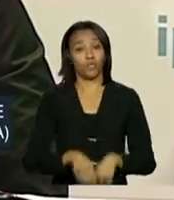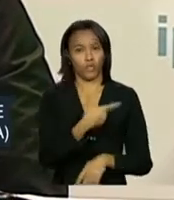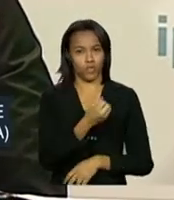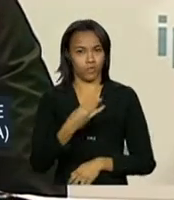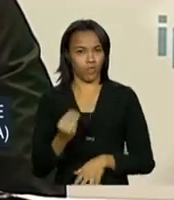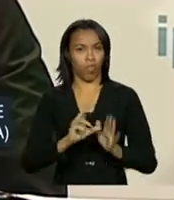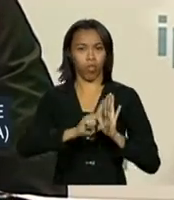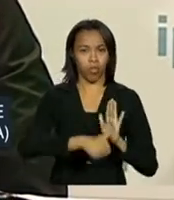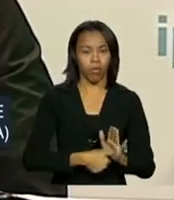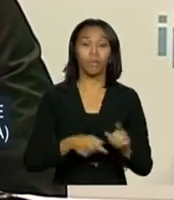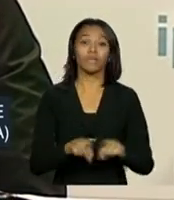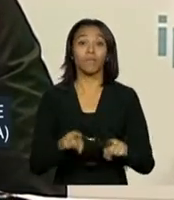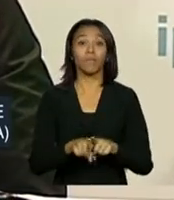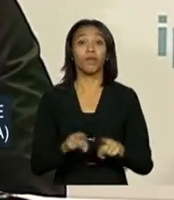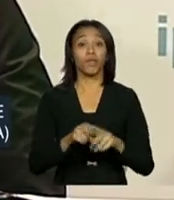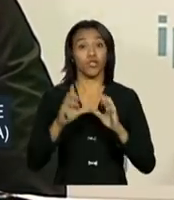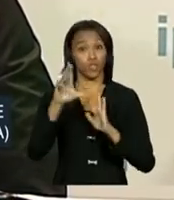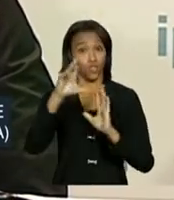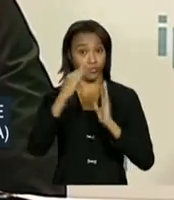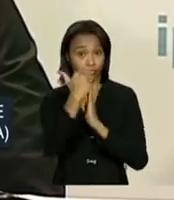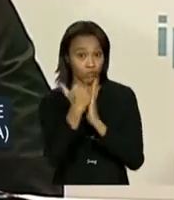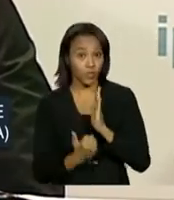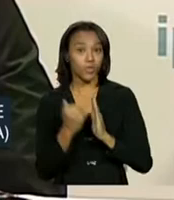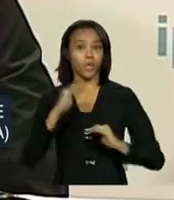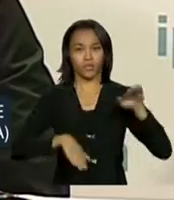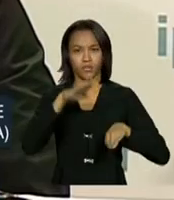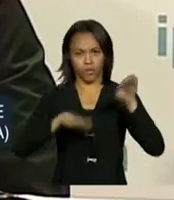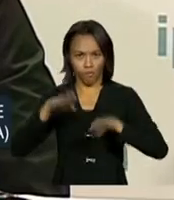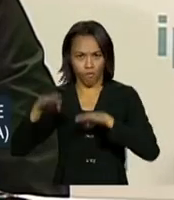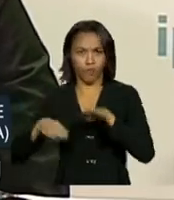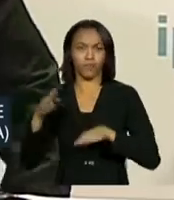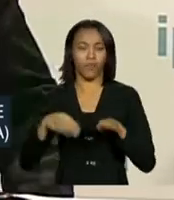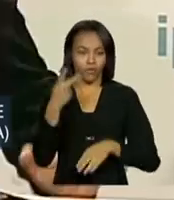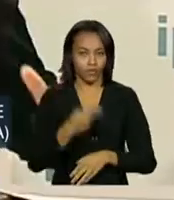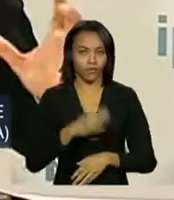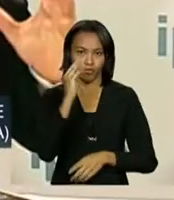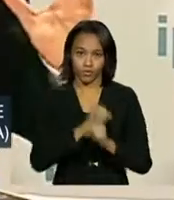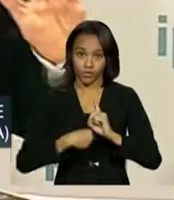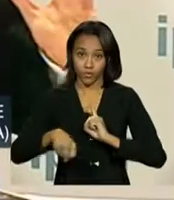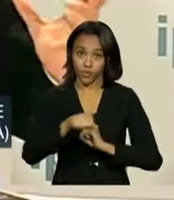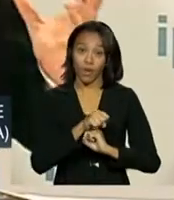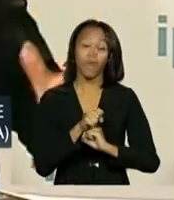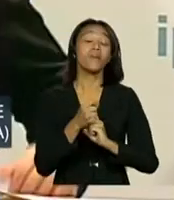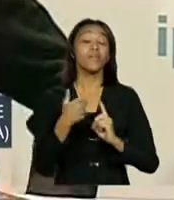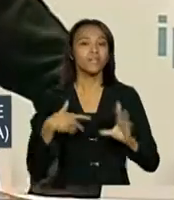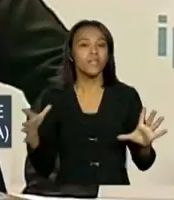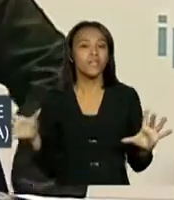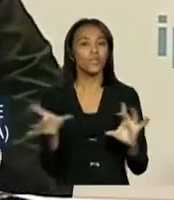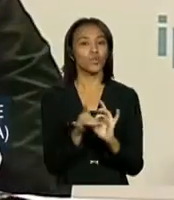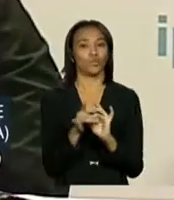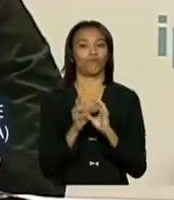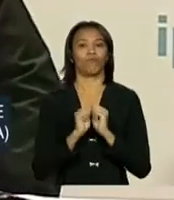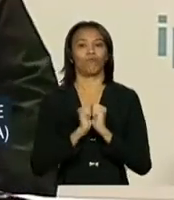com redução de desigualdade, que já vem há mais tempo. Essa combinação acho que